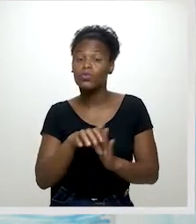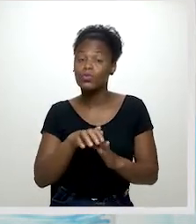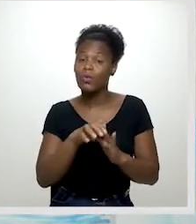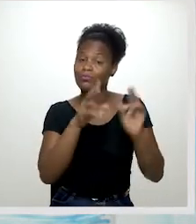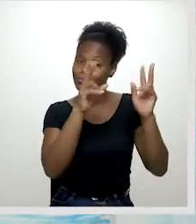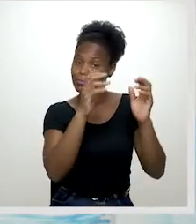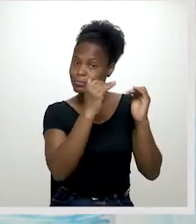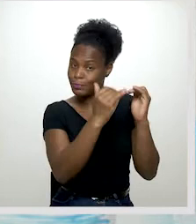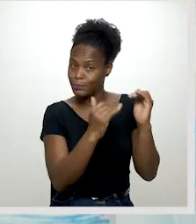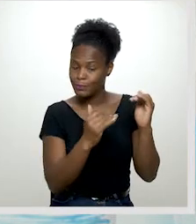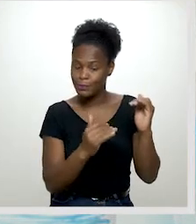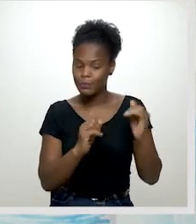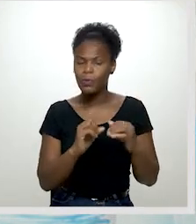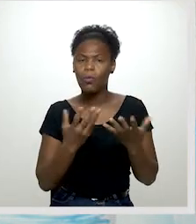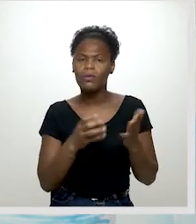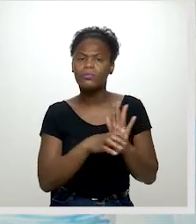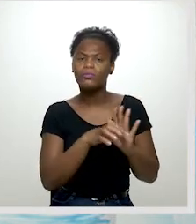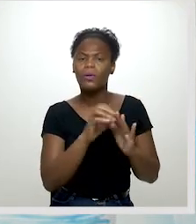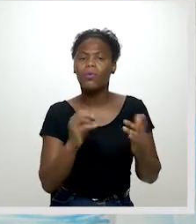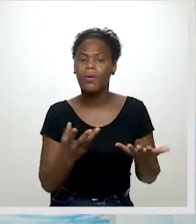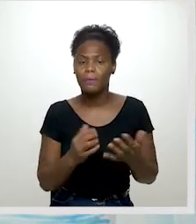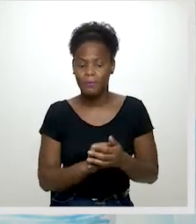que condições? Primeiro,